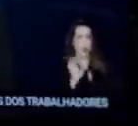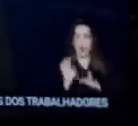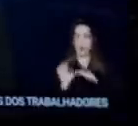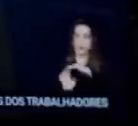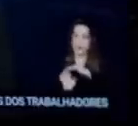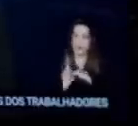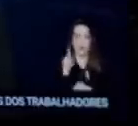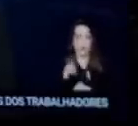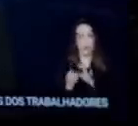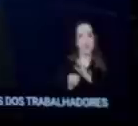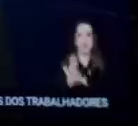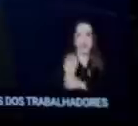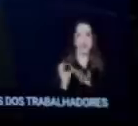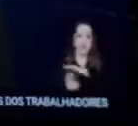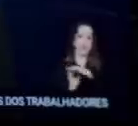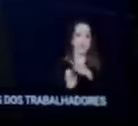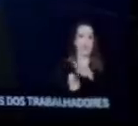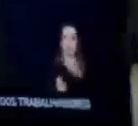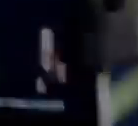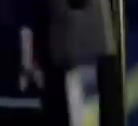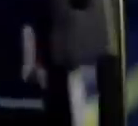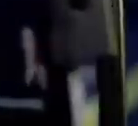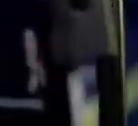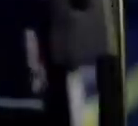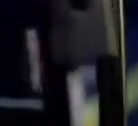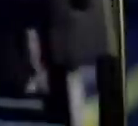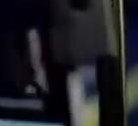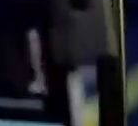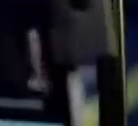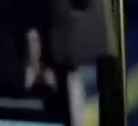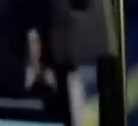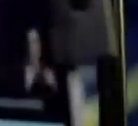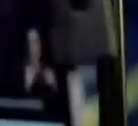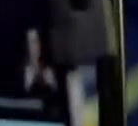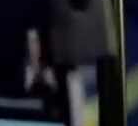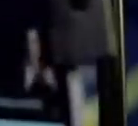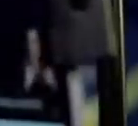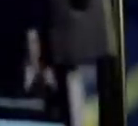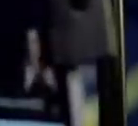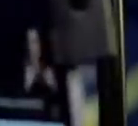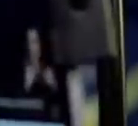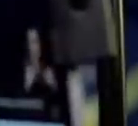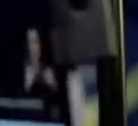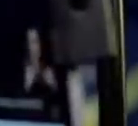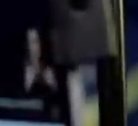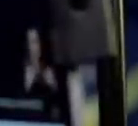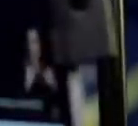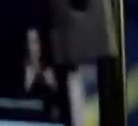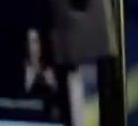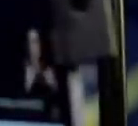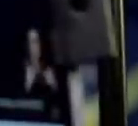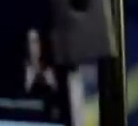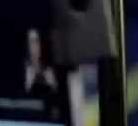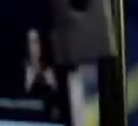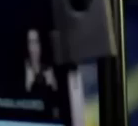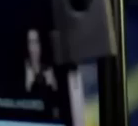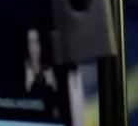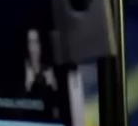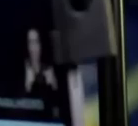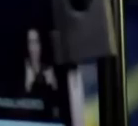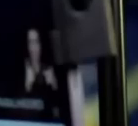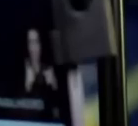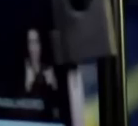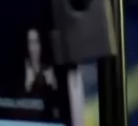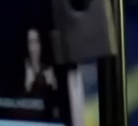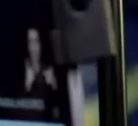empresários, foi feita pelos trabalhadores. Essa é um boçal, né? É como eu falei para você, é